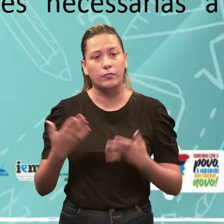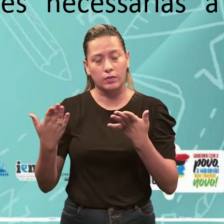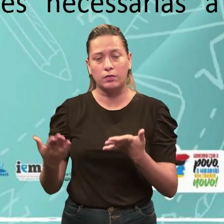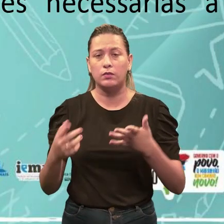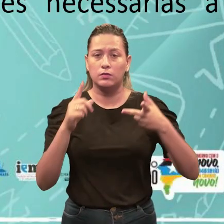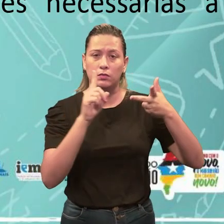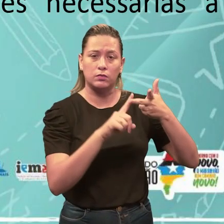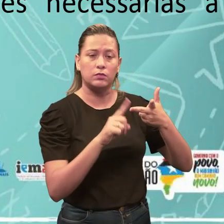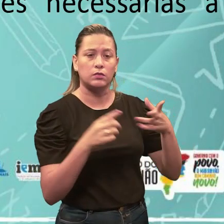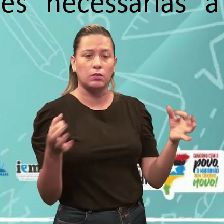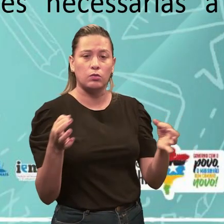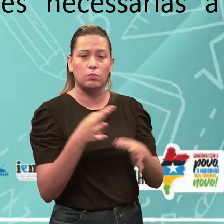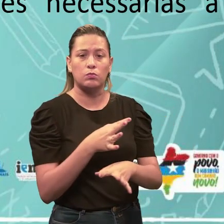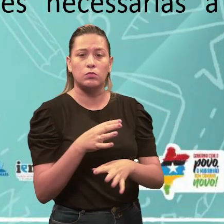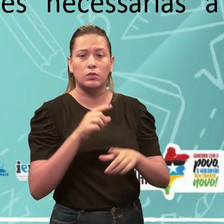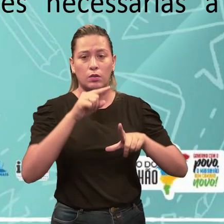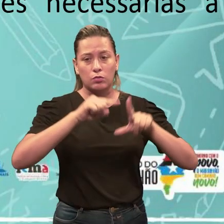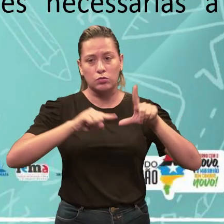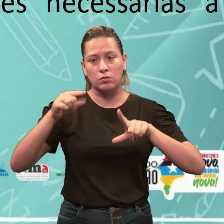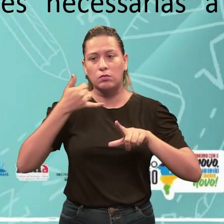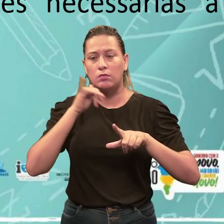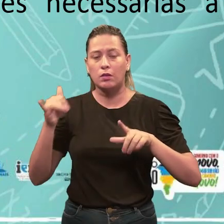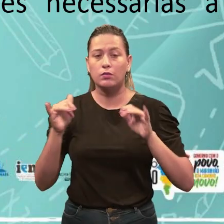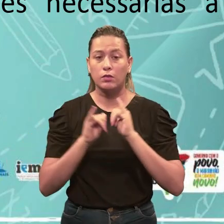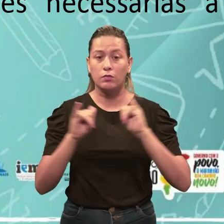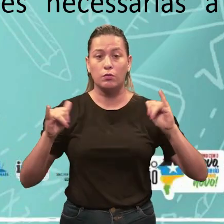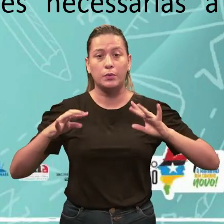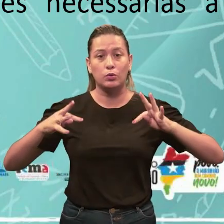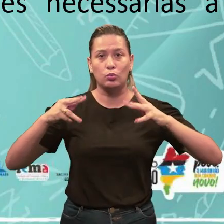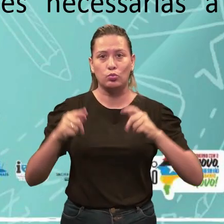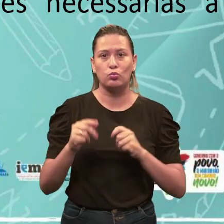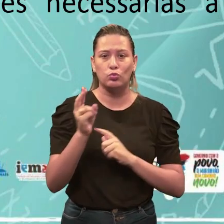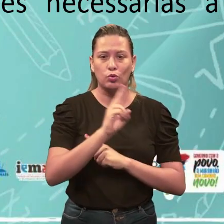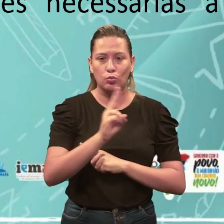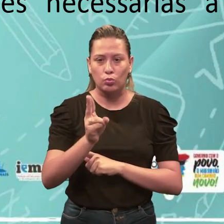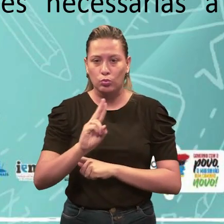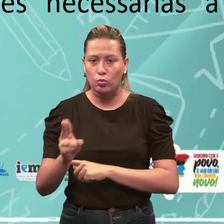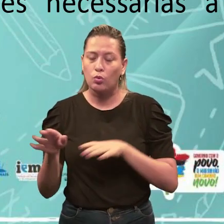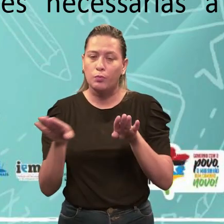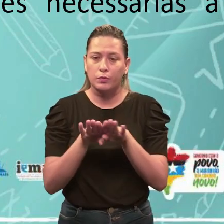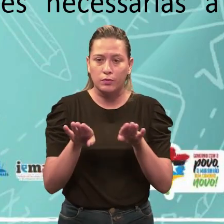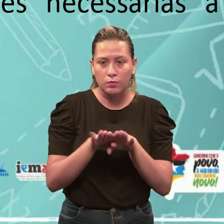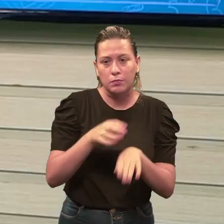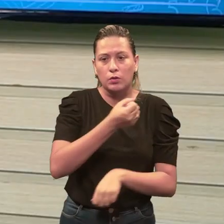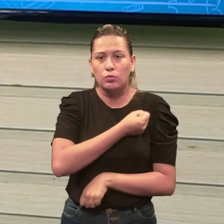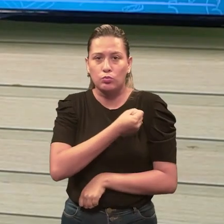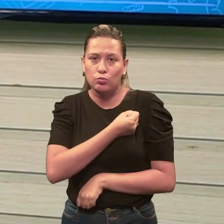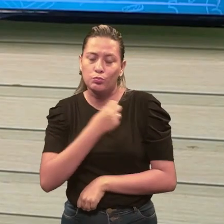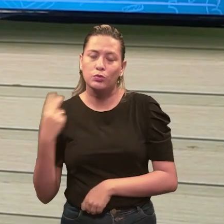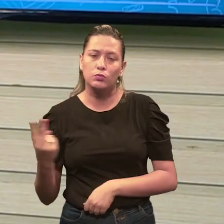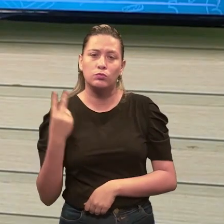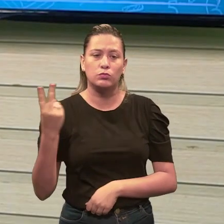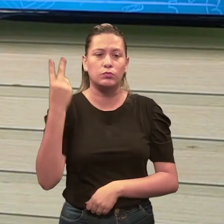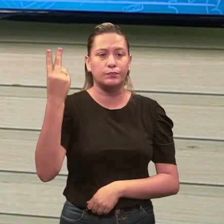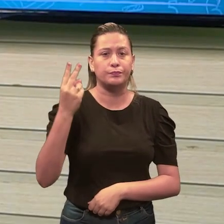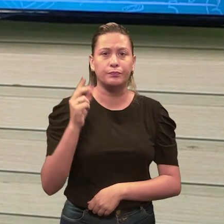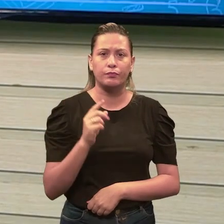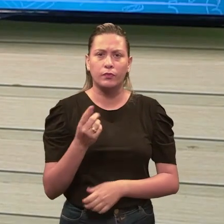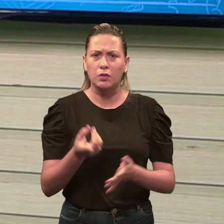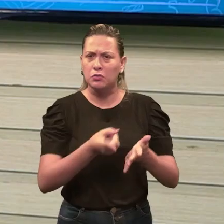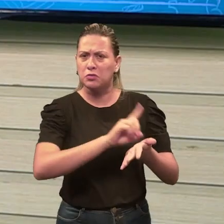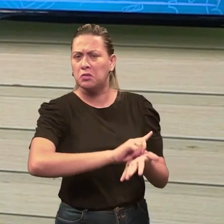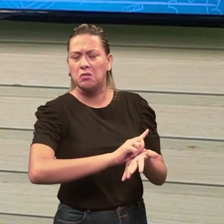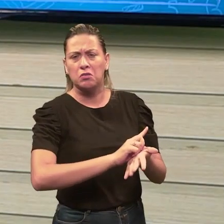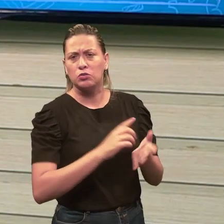completo, que é um diagrama elétrico que possui todas as informações identificadas quanto à numeração e valores, né? Então vocês perceberam que os demais